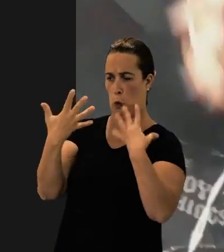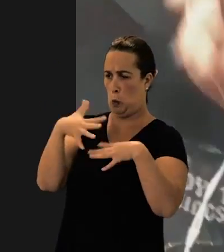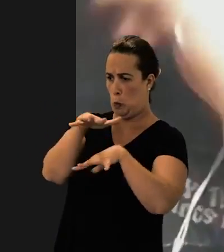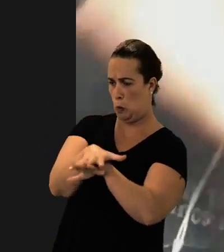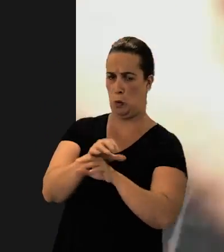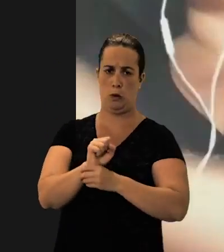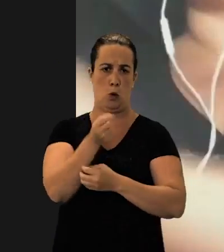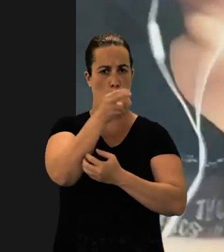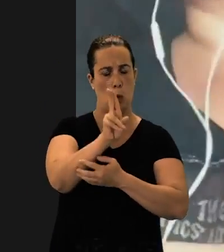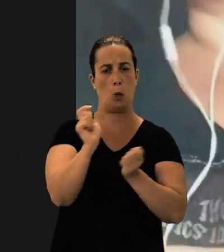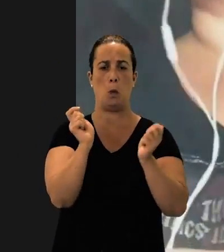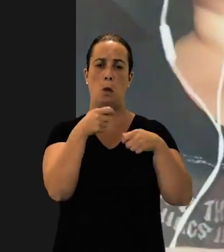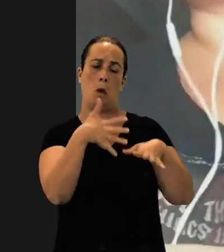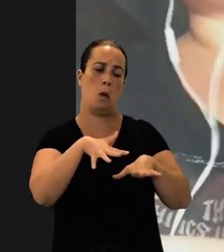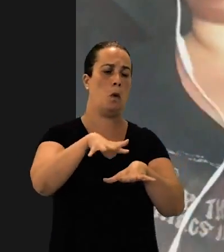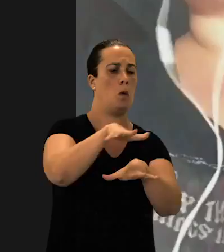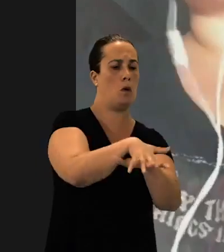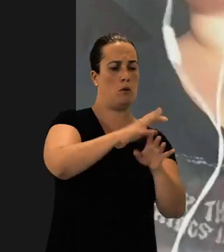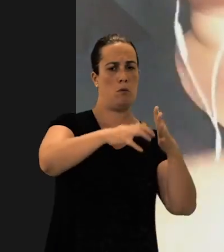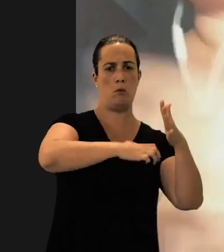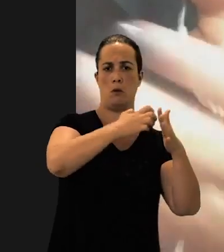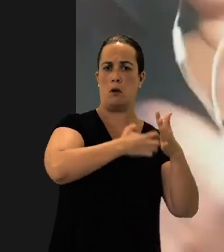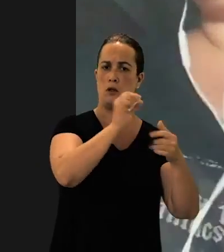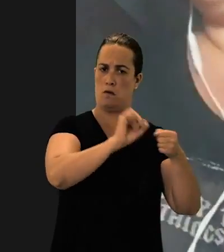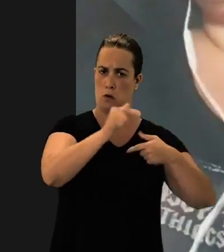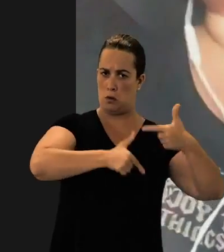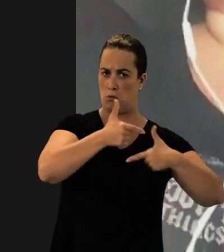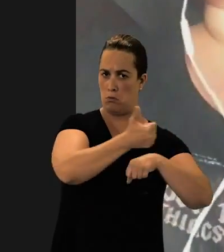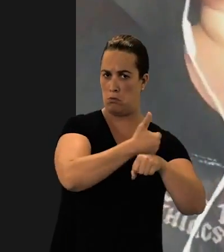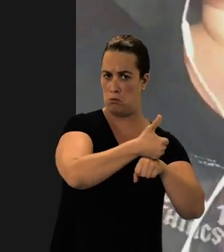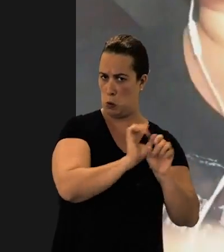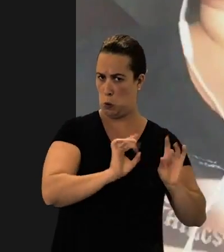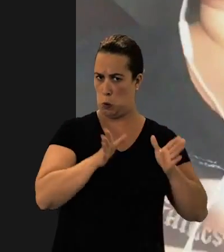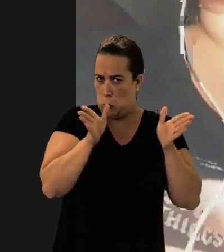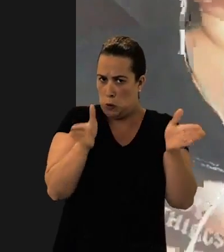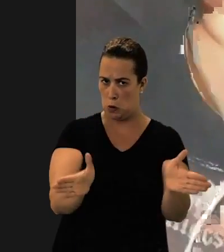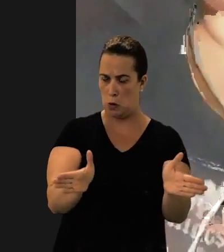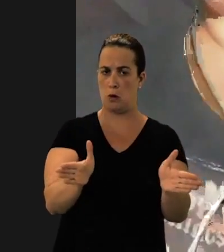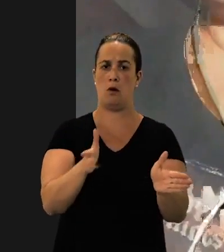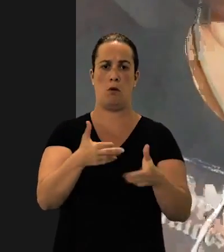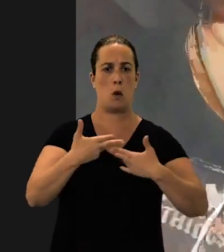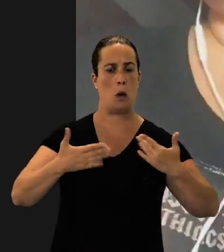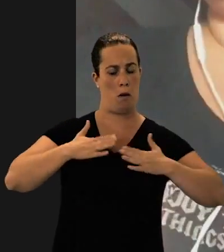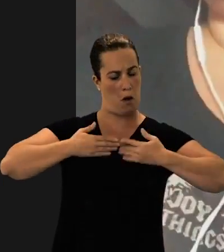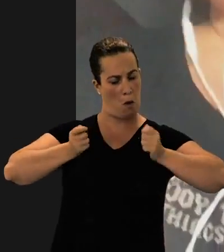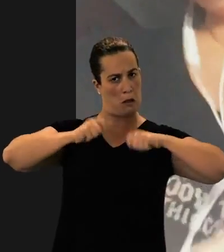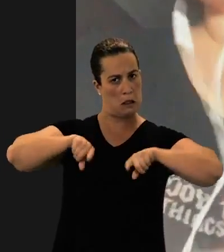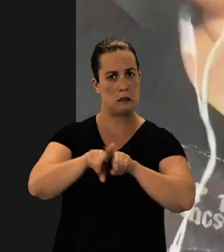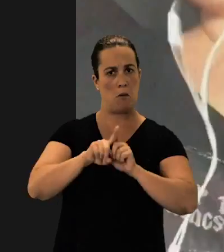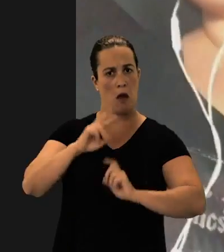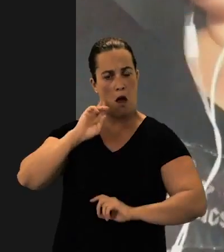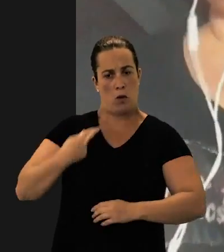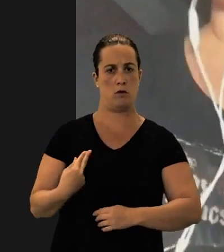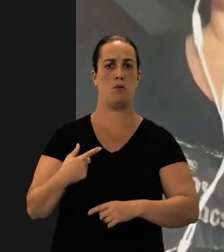inclusiva, ou que a gente possa ser incluído numa empresa para fazer o nosso trabalho, né? Que a gente possa ser reconhecido pelas nossas competências também. Mas